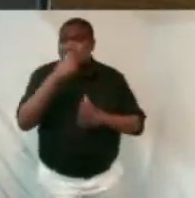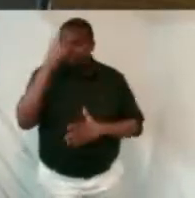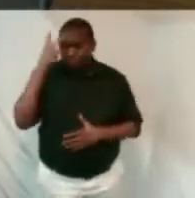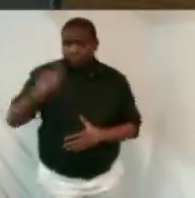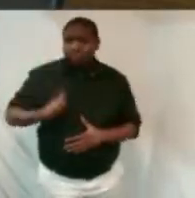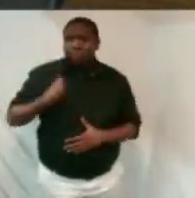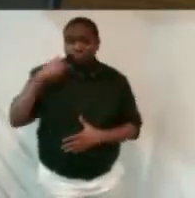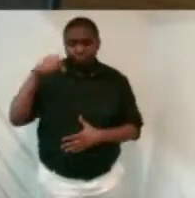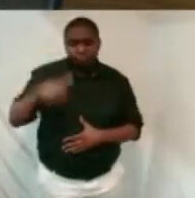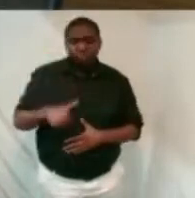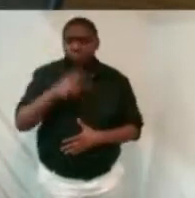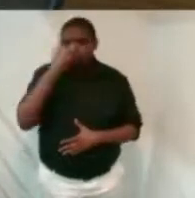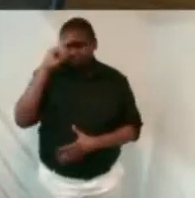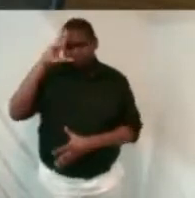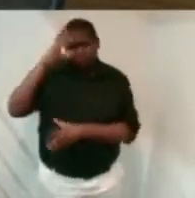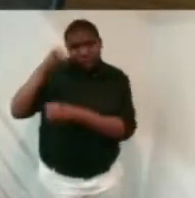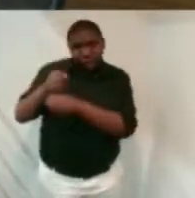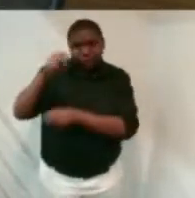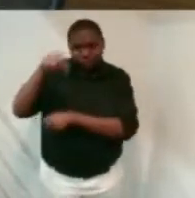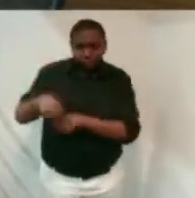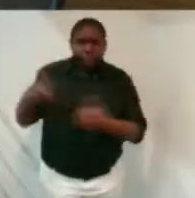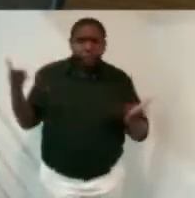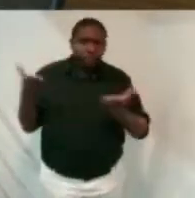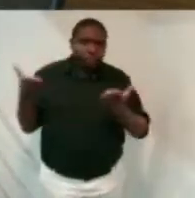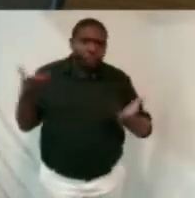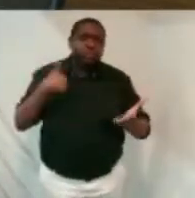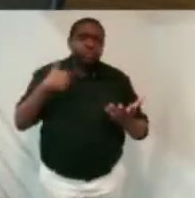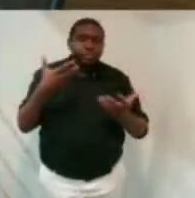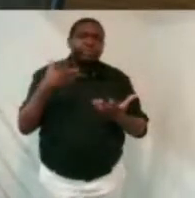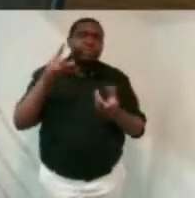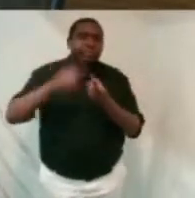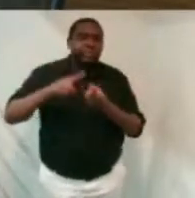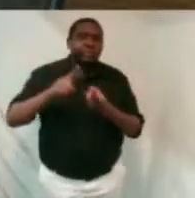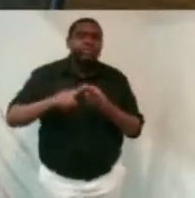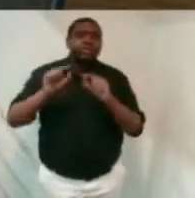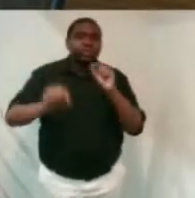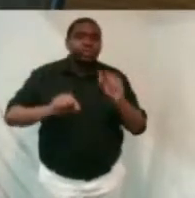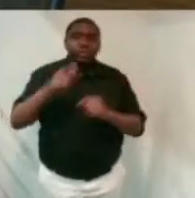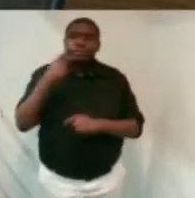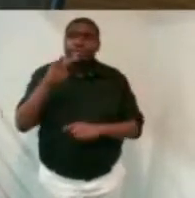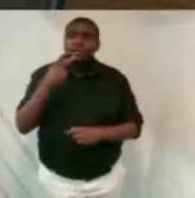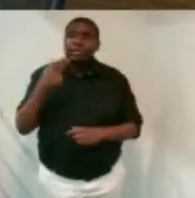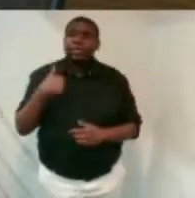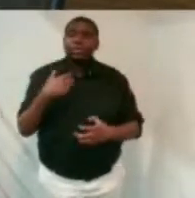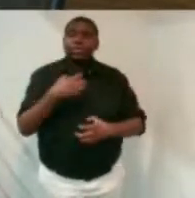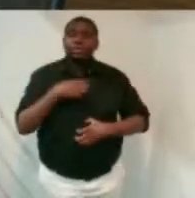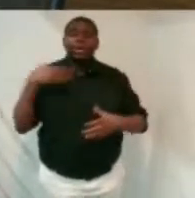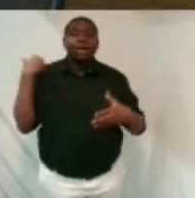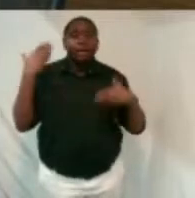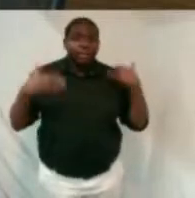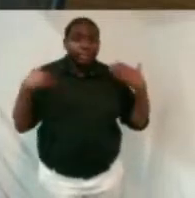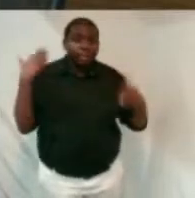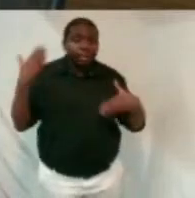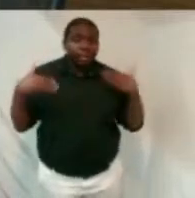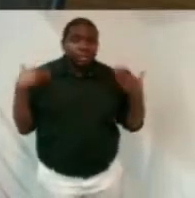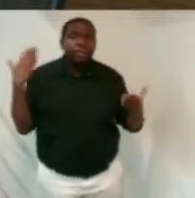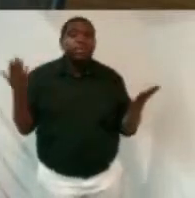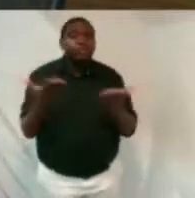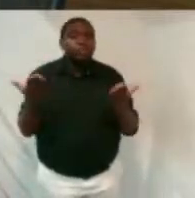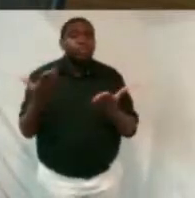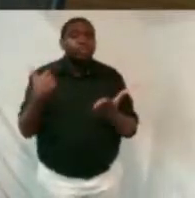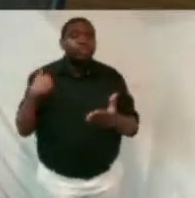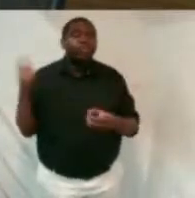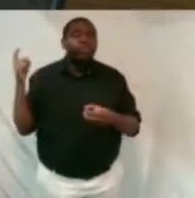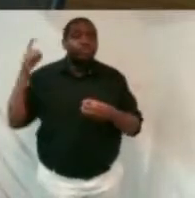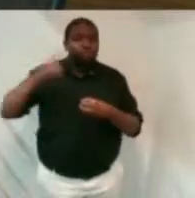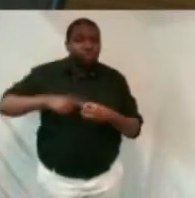às autoridades e a todos os presentes, eu quero também, assim como fez aqui o doutor Rafael, falar da minha alegria de retornar